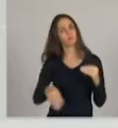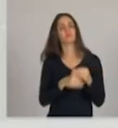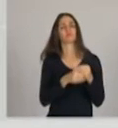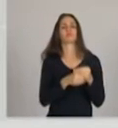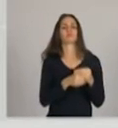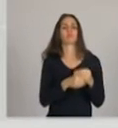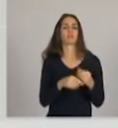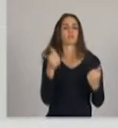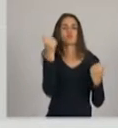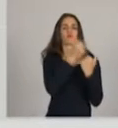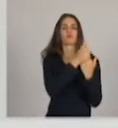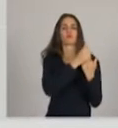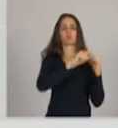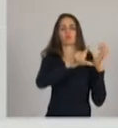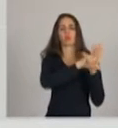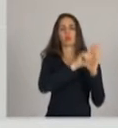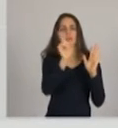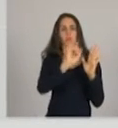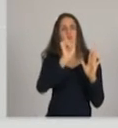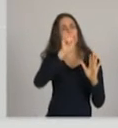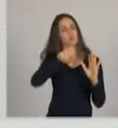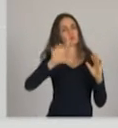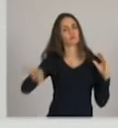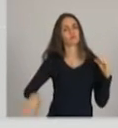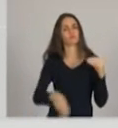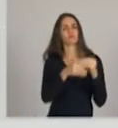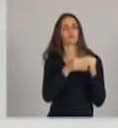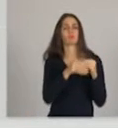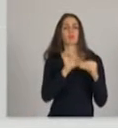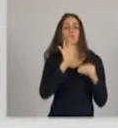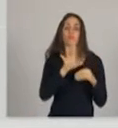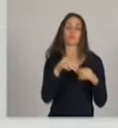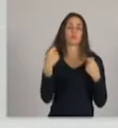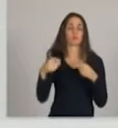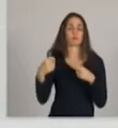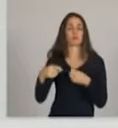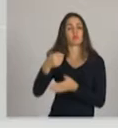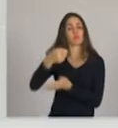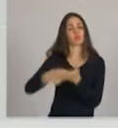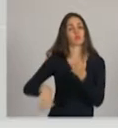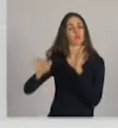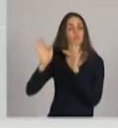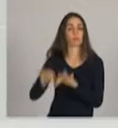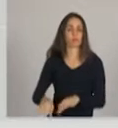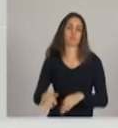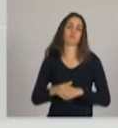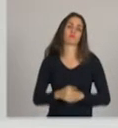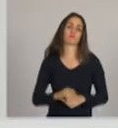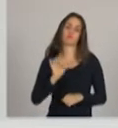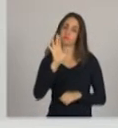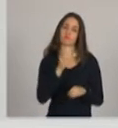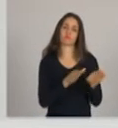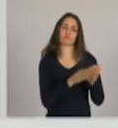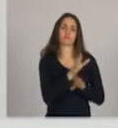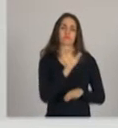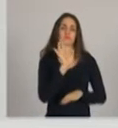ela não substitui a lei do Estado. Então, só para alertar que precisaria da redação final nesse caso, ok?